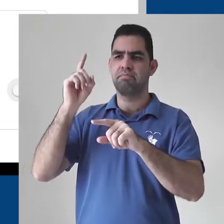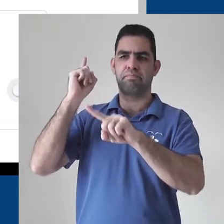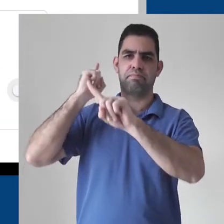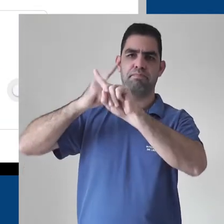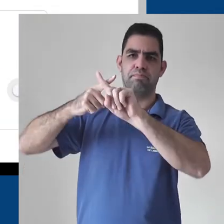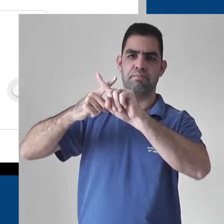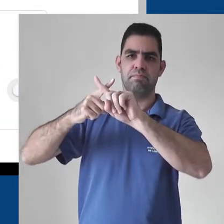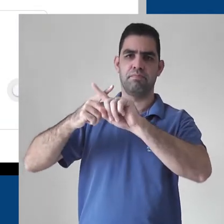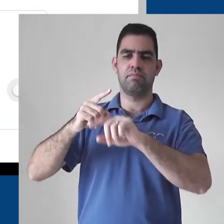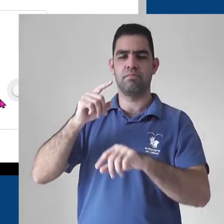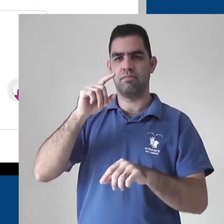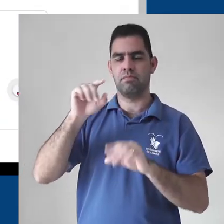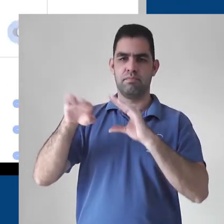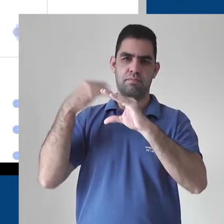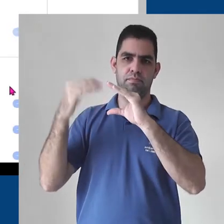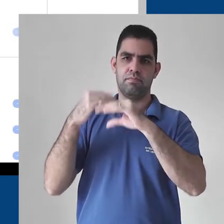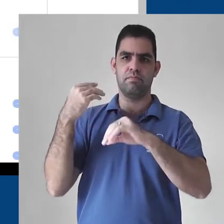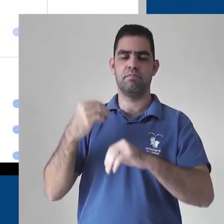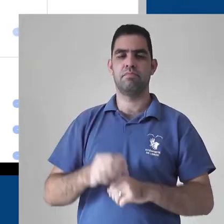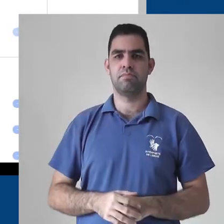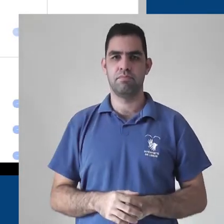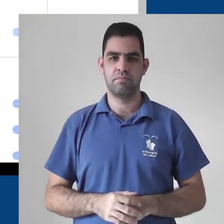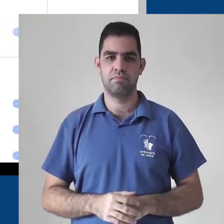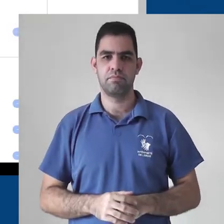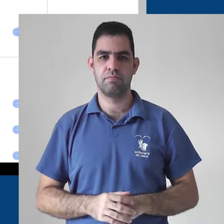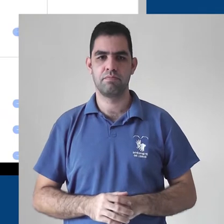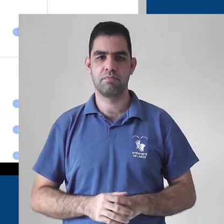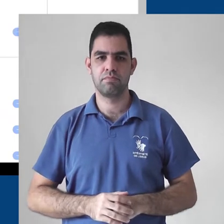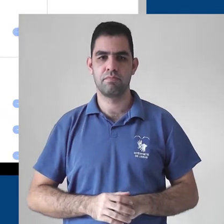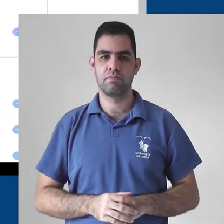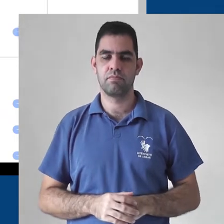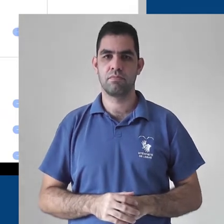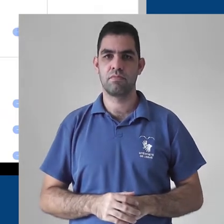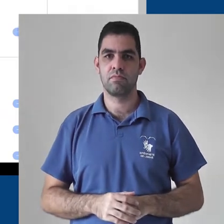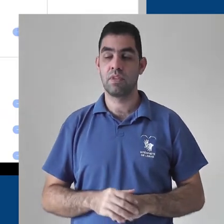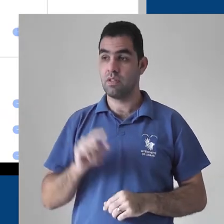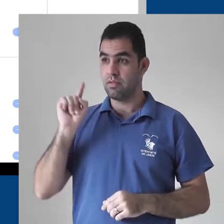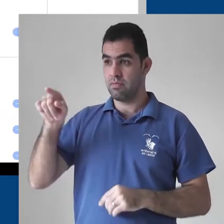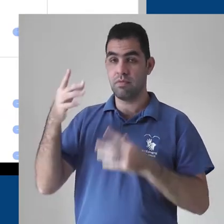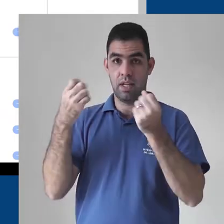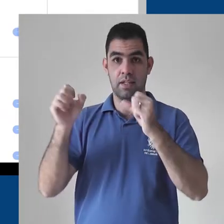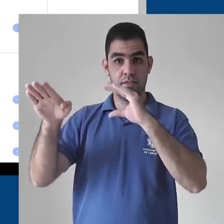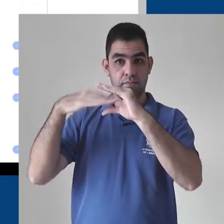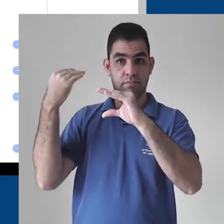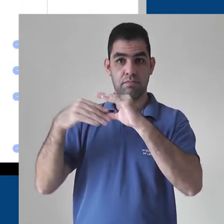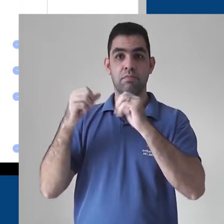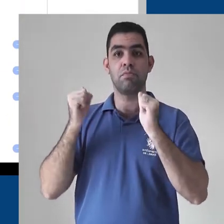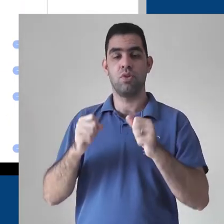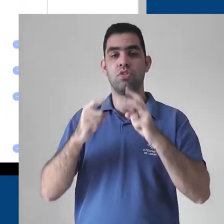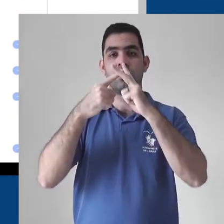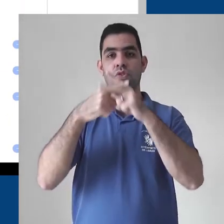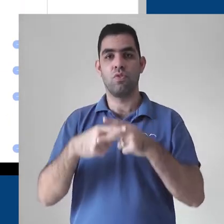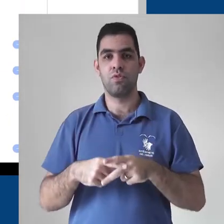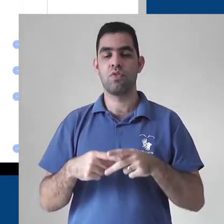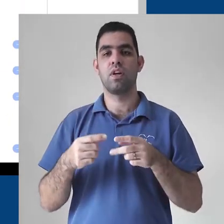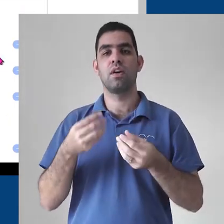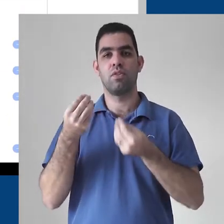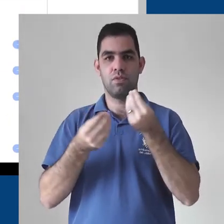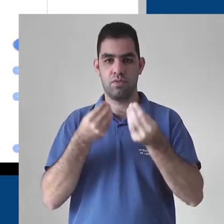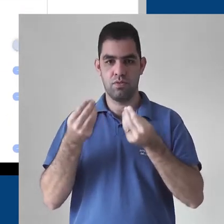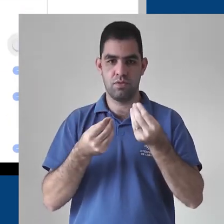está desabilitada quando habilitado você pode personalizar as notificações específicas de comentários